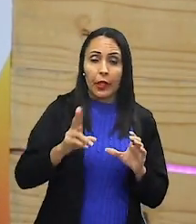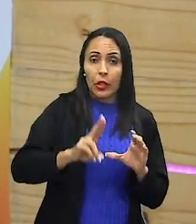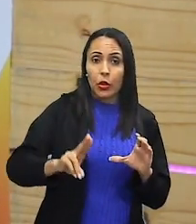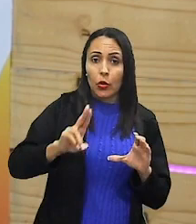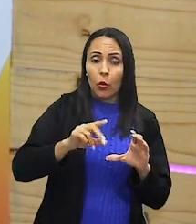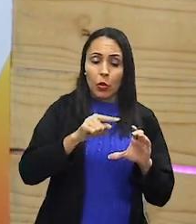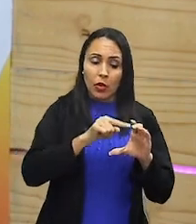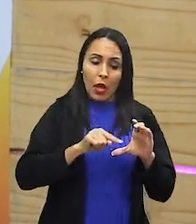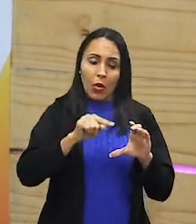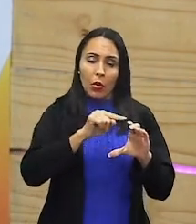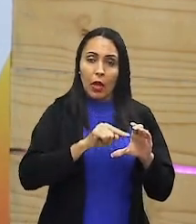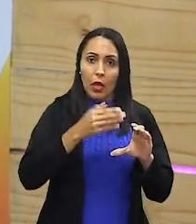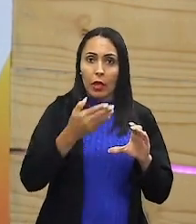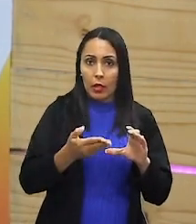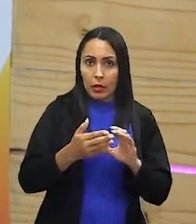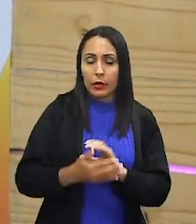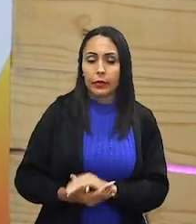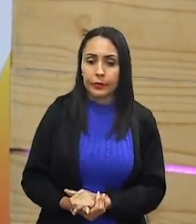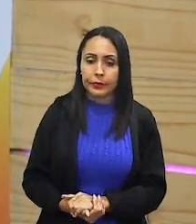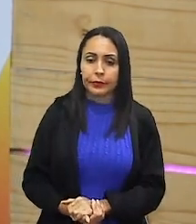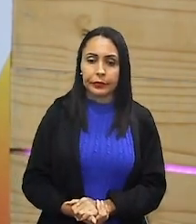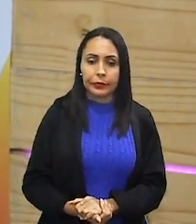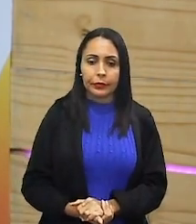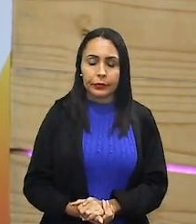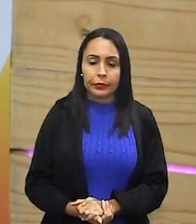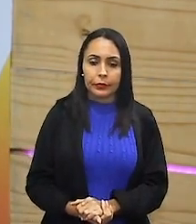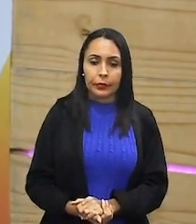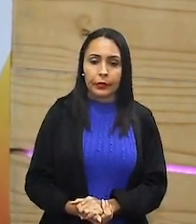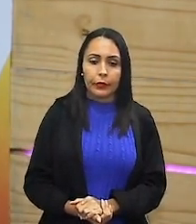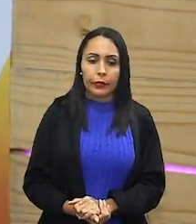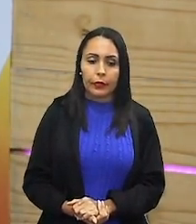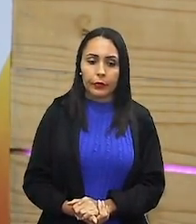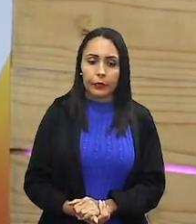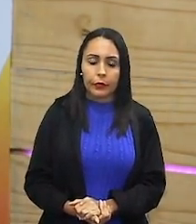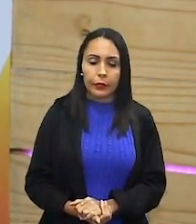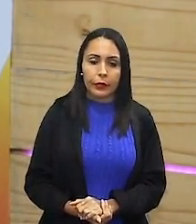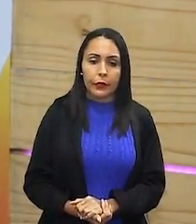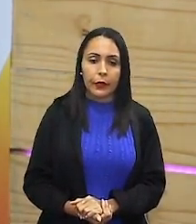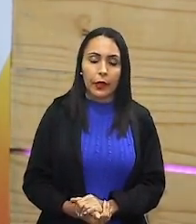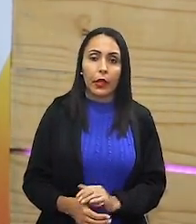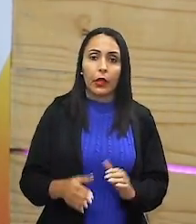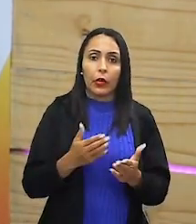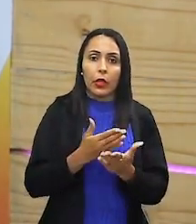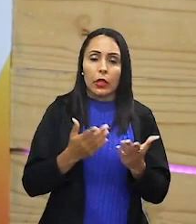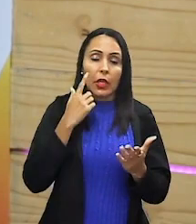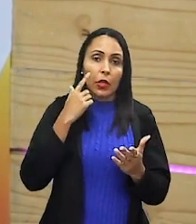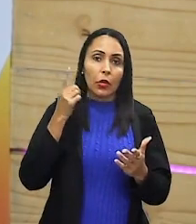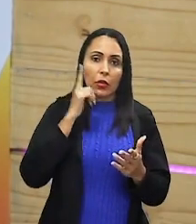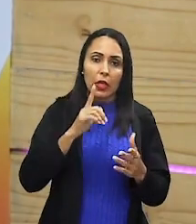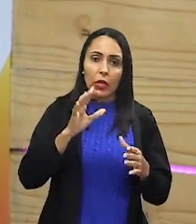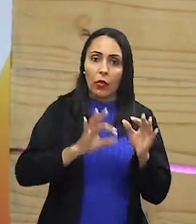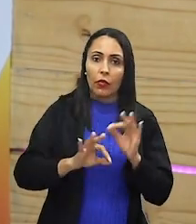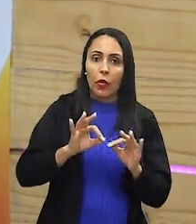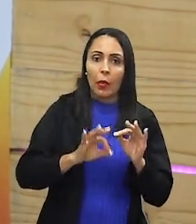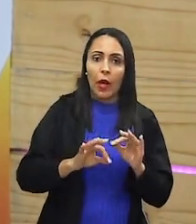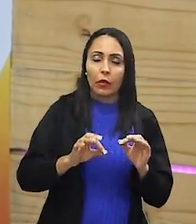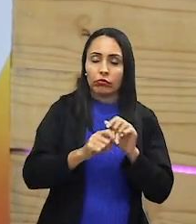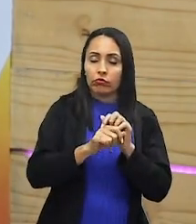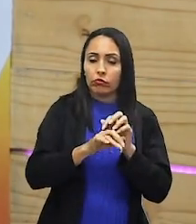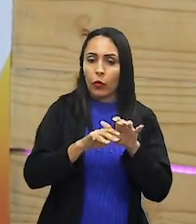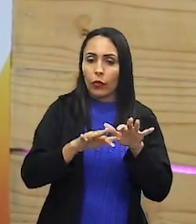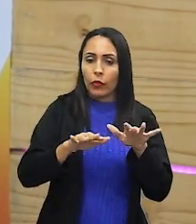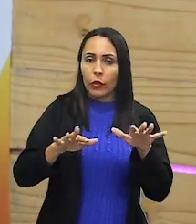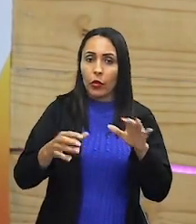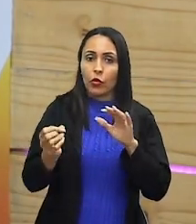de uma célula, parasita a danada da célula por causa desse maquinário. Aí com esse maquinário ele consegue formar novos vírus. Aí